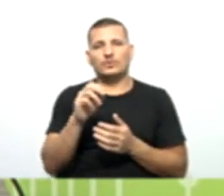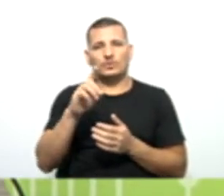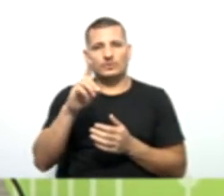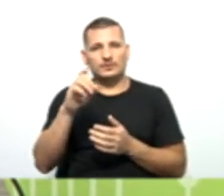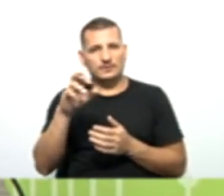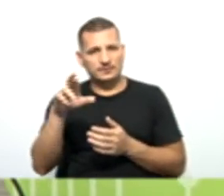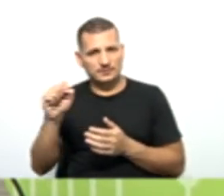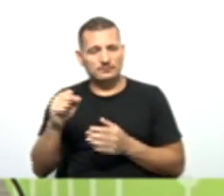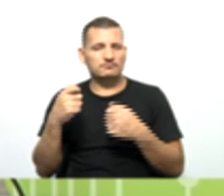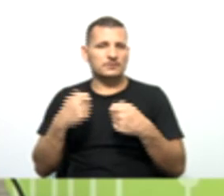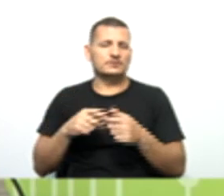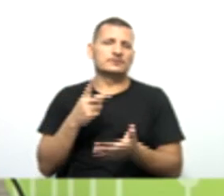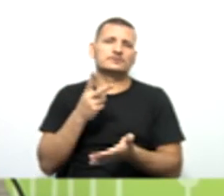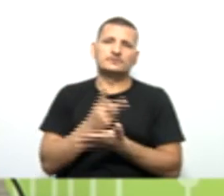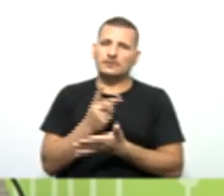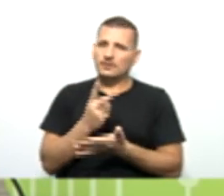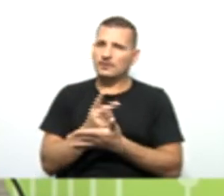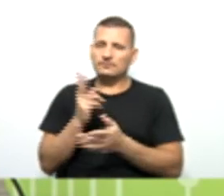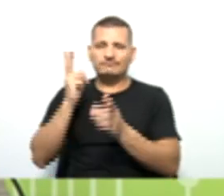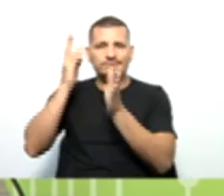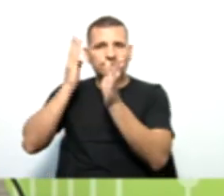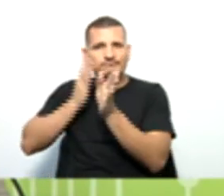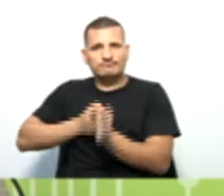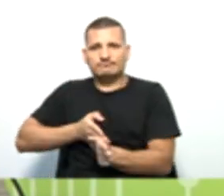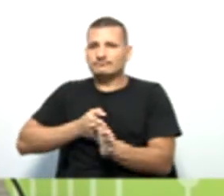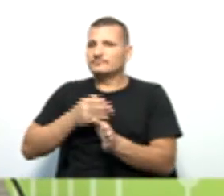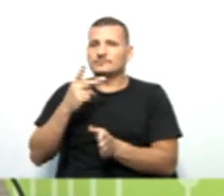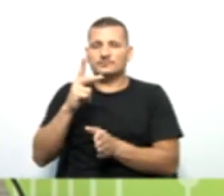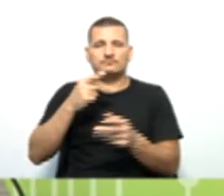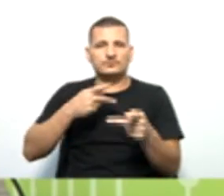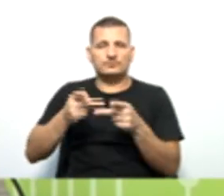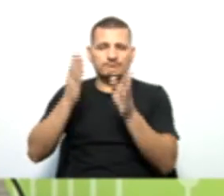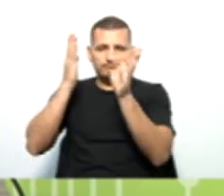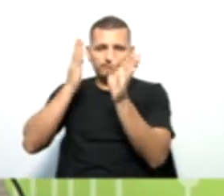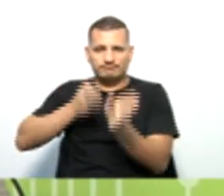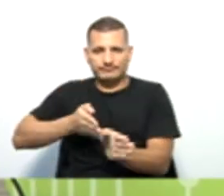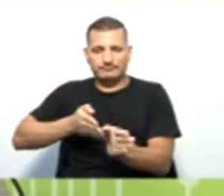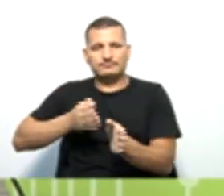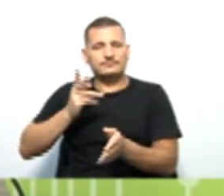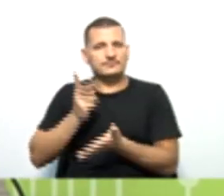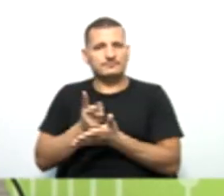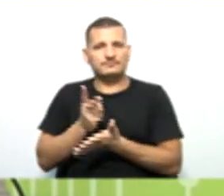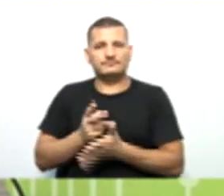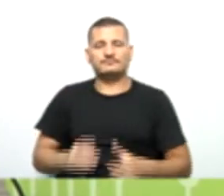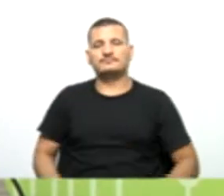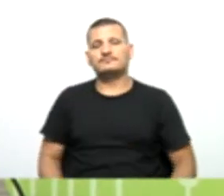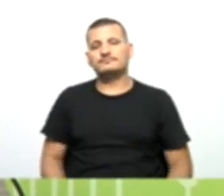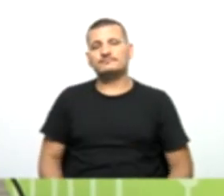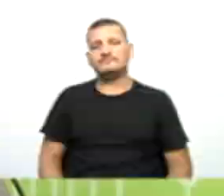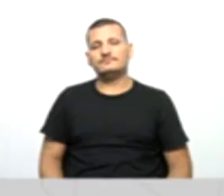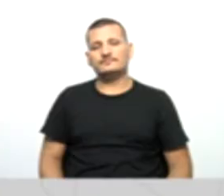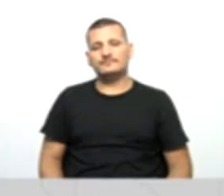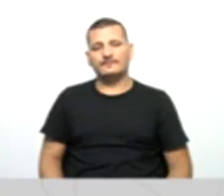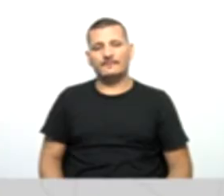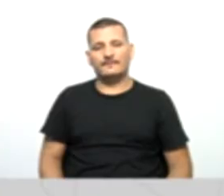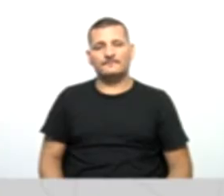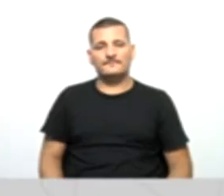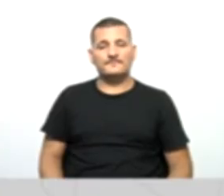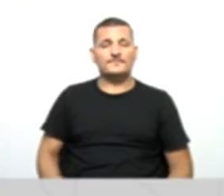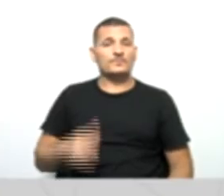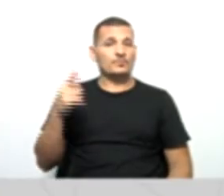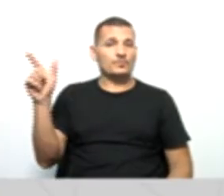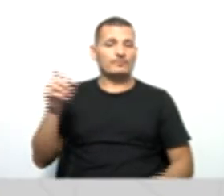sempre alinhados com as expectativas do seu projeto. Sempre, tá, gente? Vamos ver aqui outra dica para a gente elaborar um